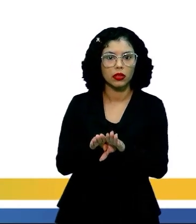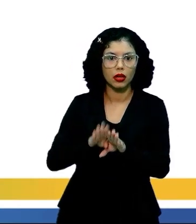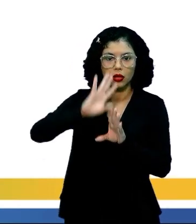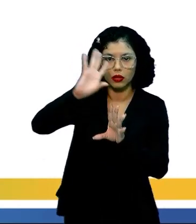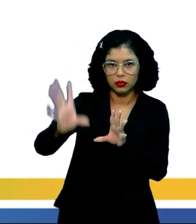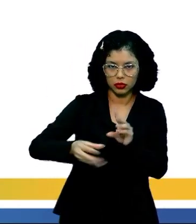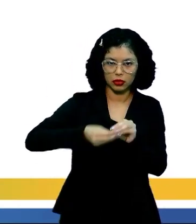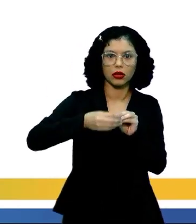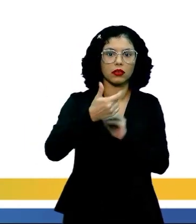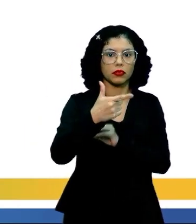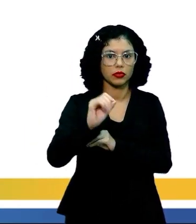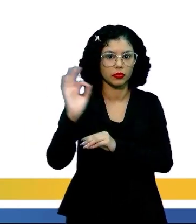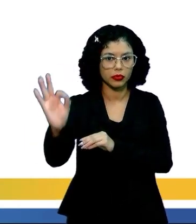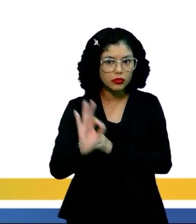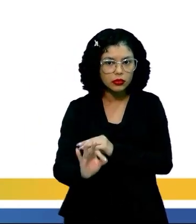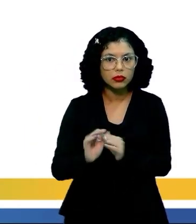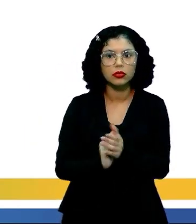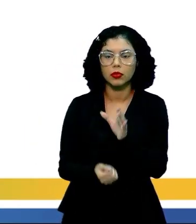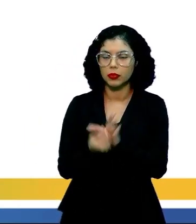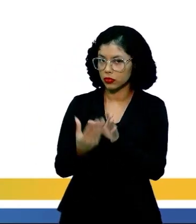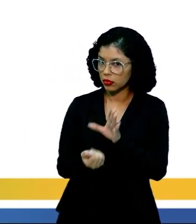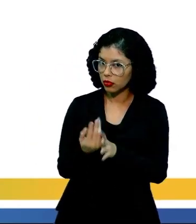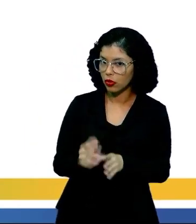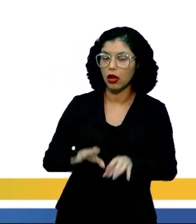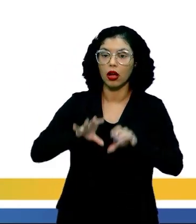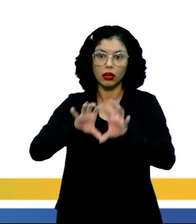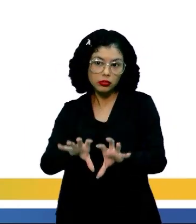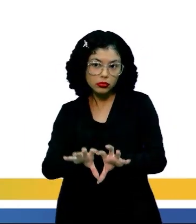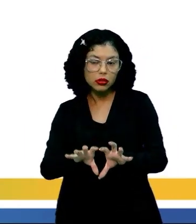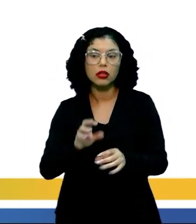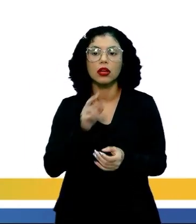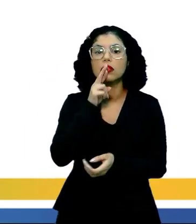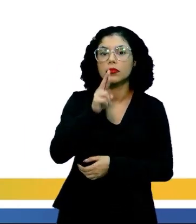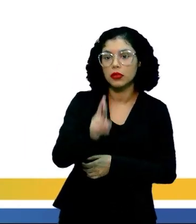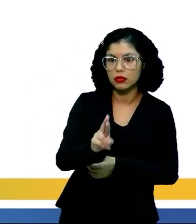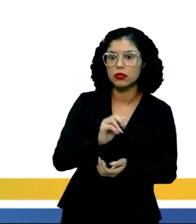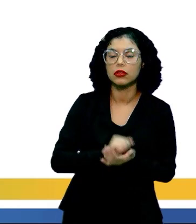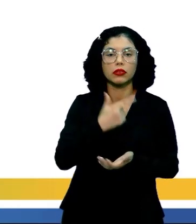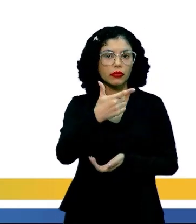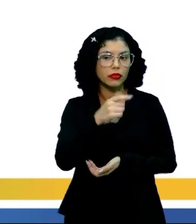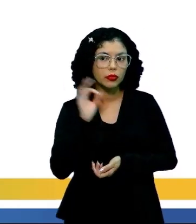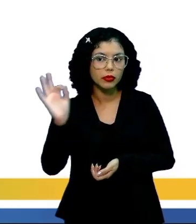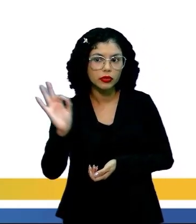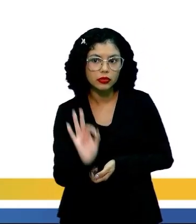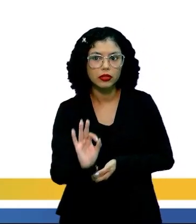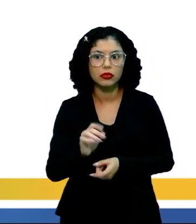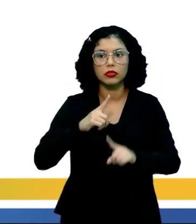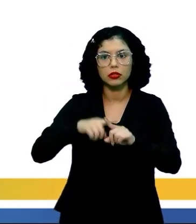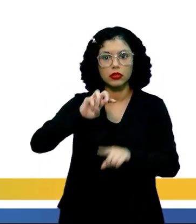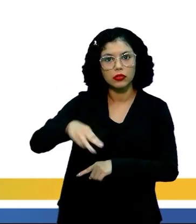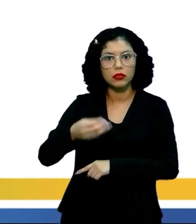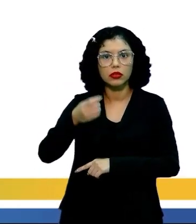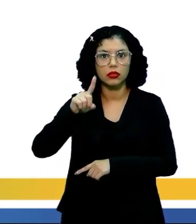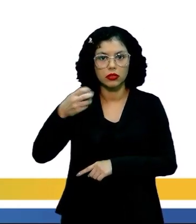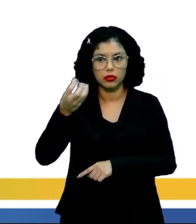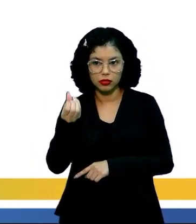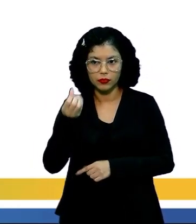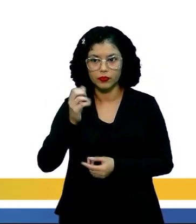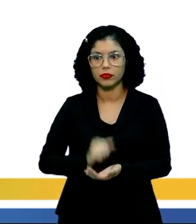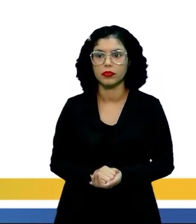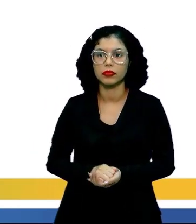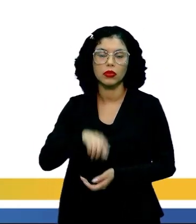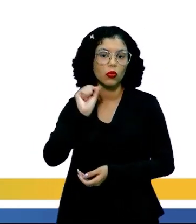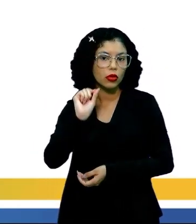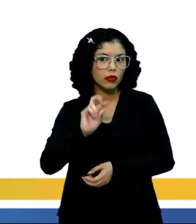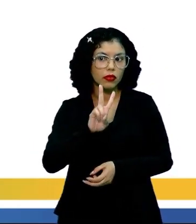Foi incrementado 20% em sua produção. Logo, vamos calcular 20% de 3,6,